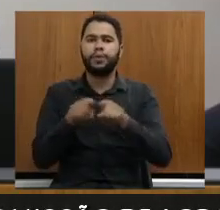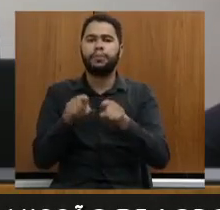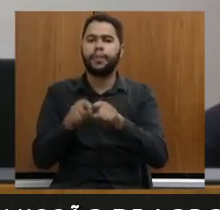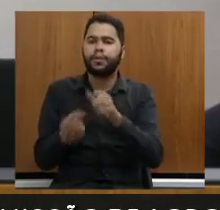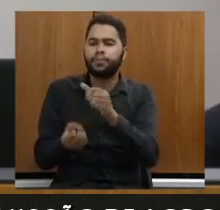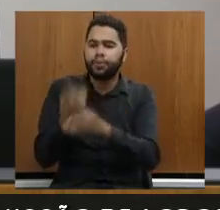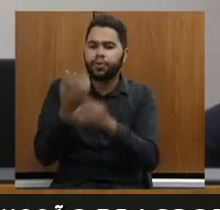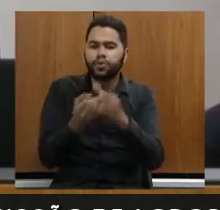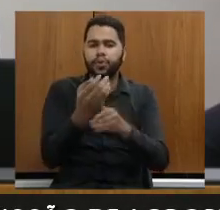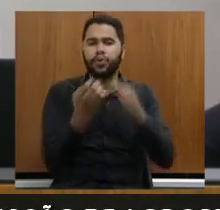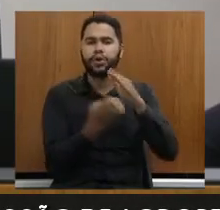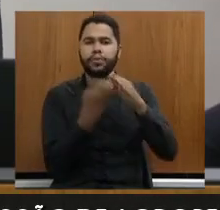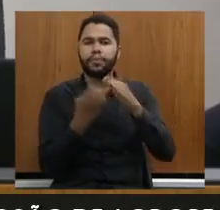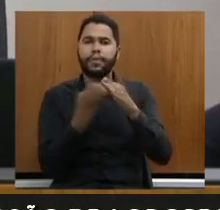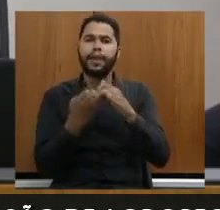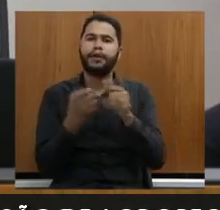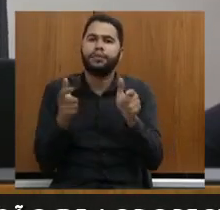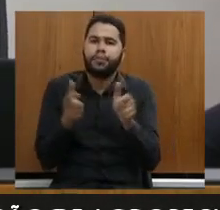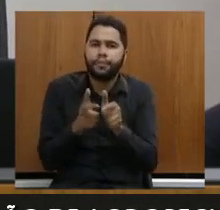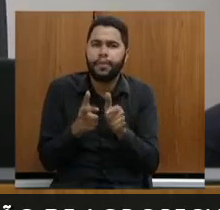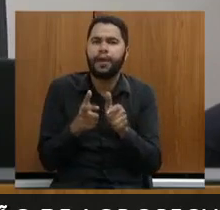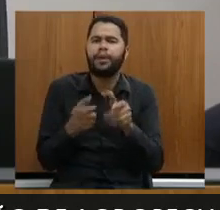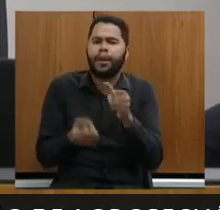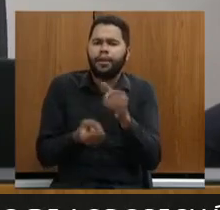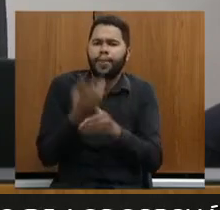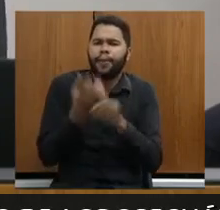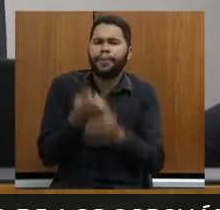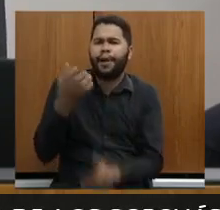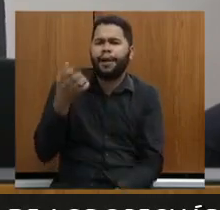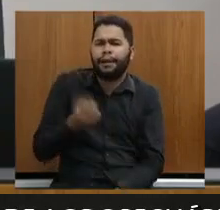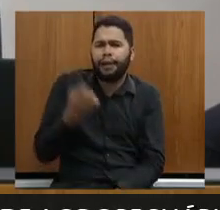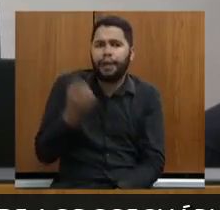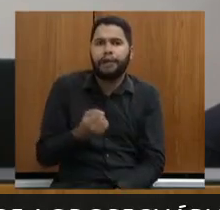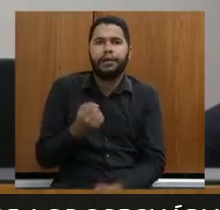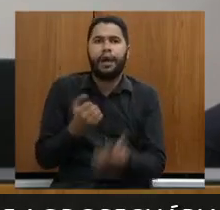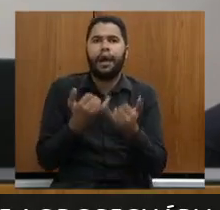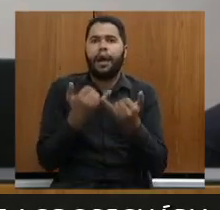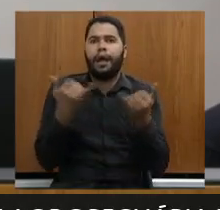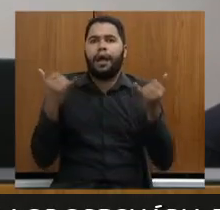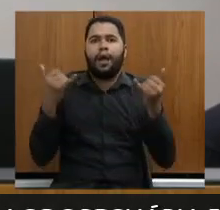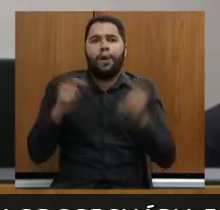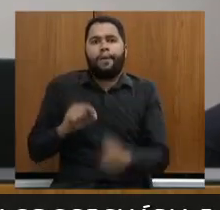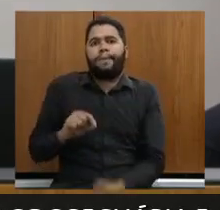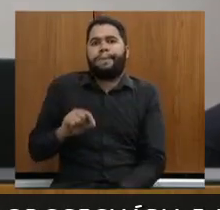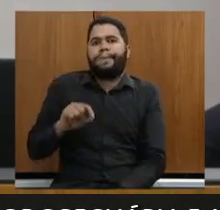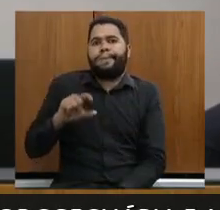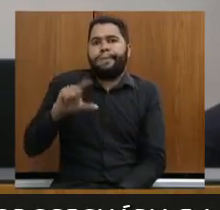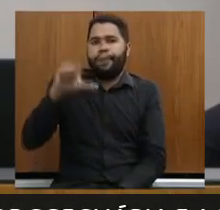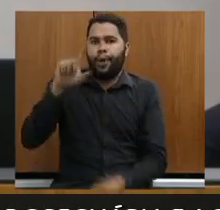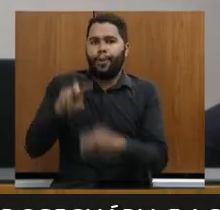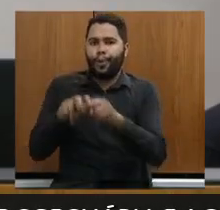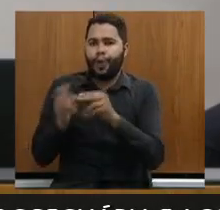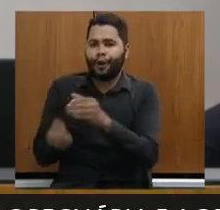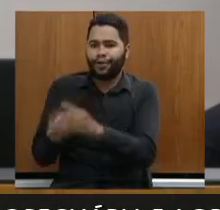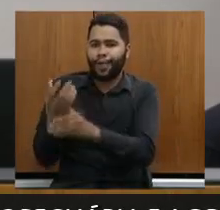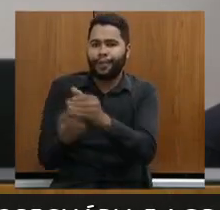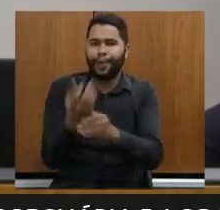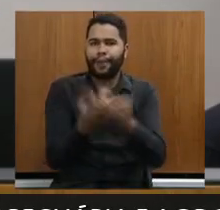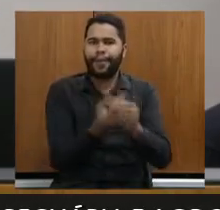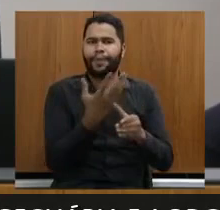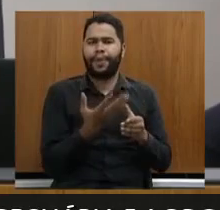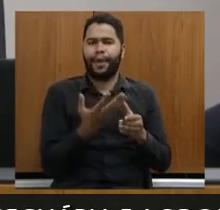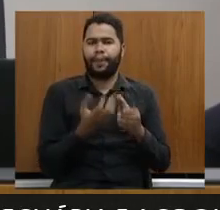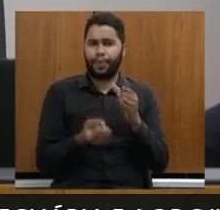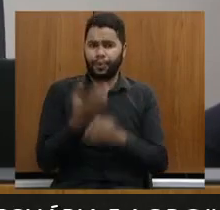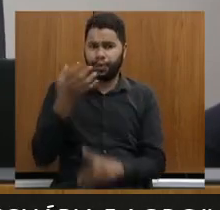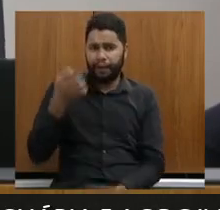até porque baixa o curso da produção de leite a energia sobe muito custo da produção Oi e o produtor de